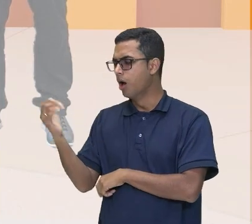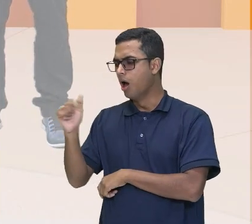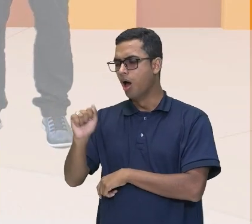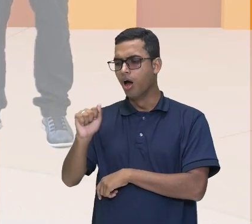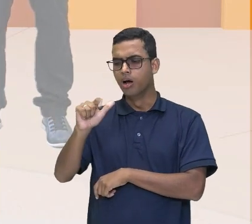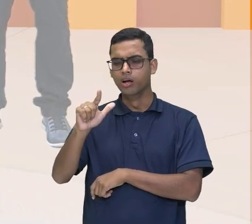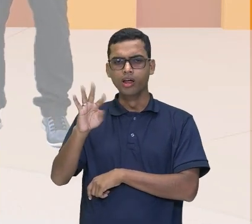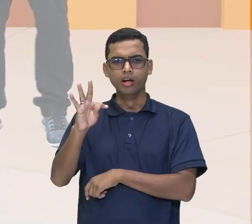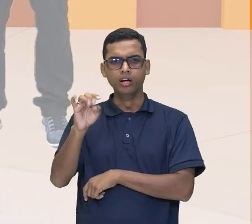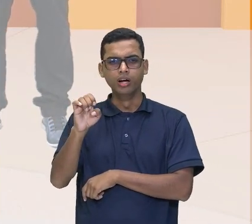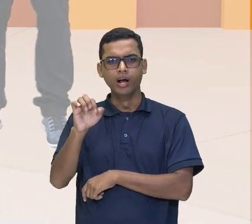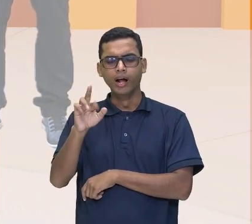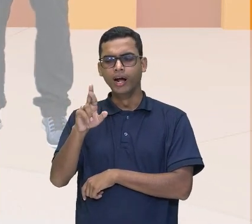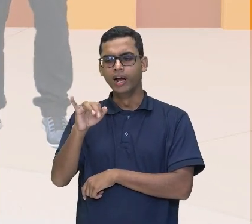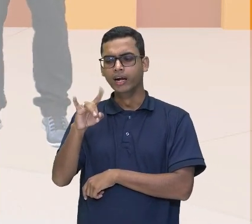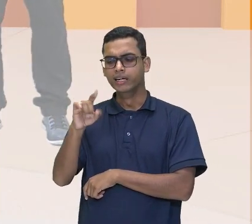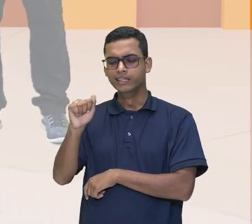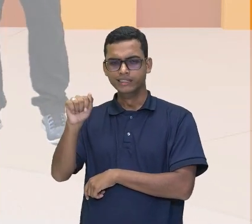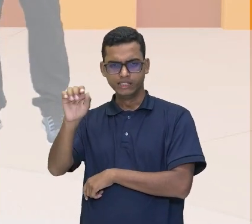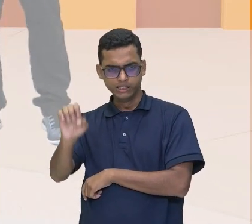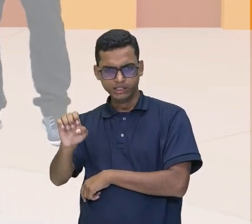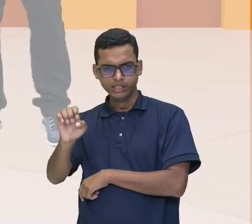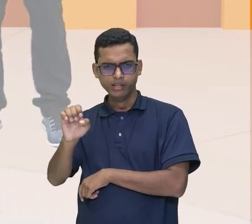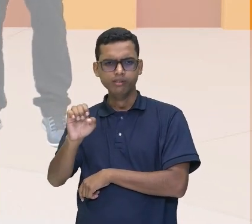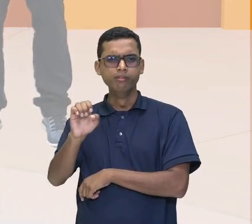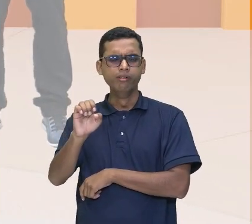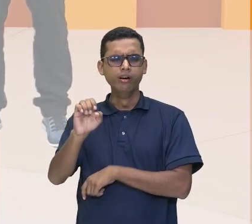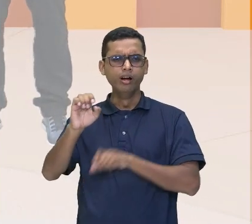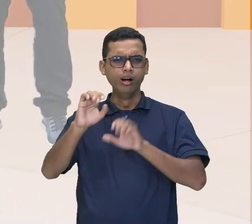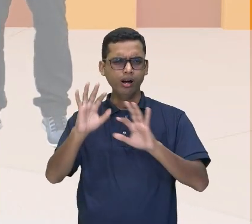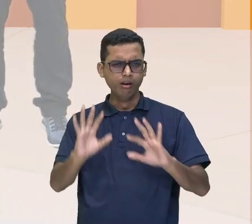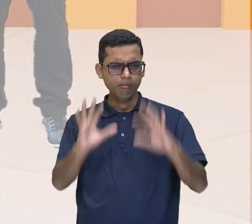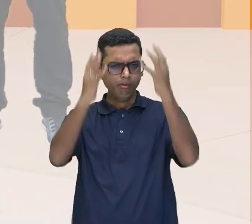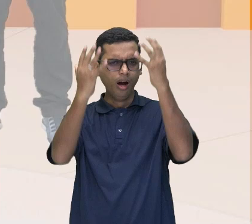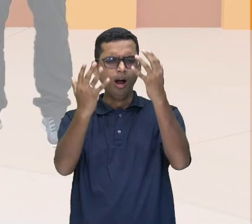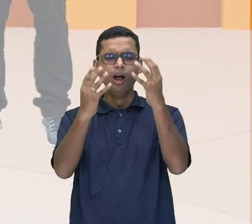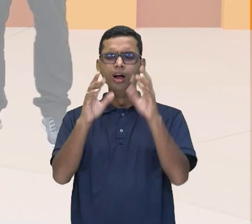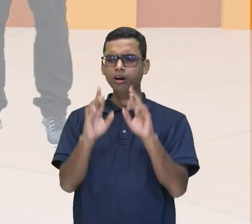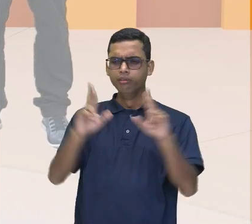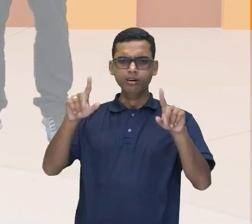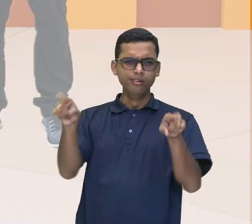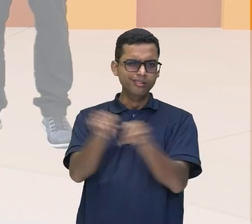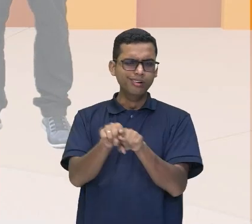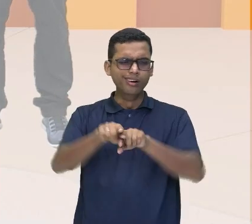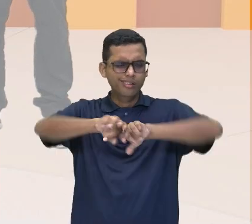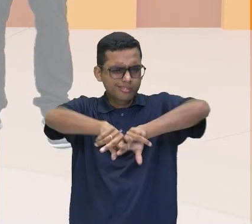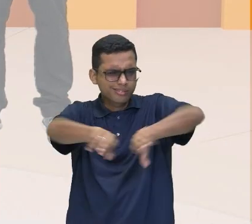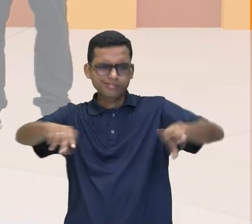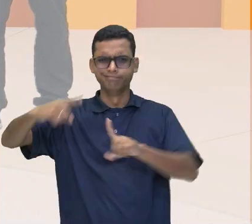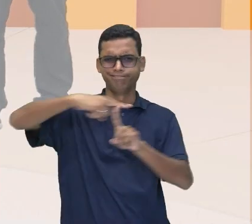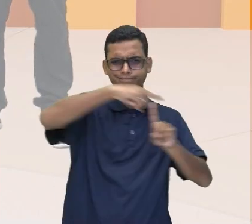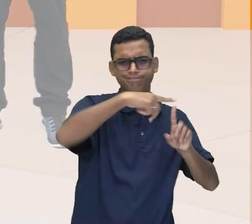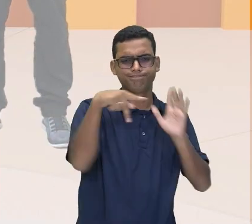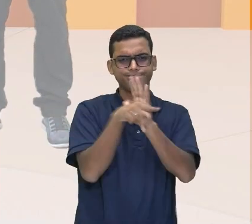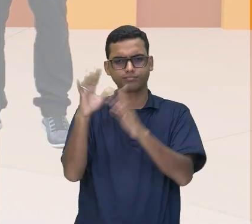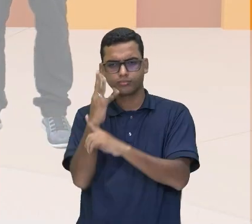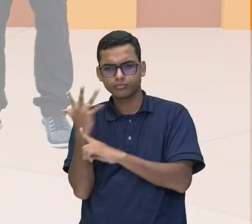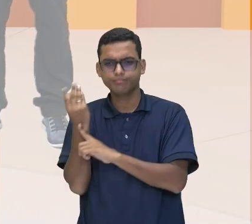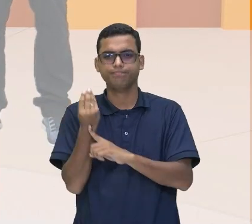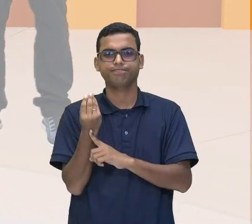celebração da diferença, né? Existem diferentes tipos de artes. E essa diversidade aqui